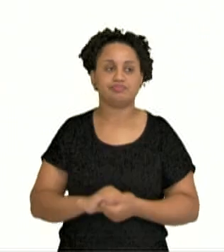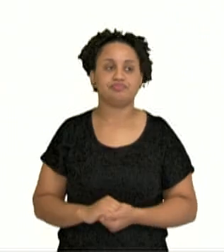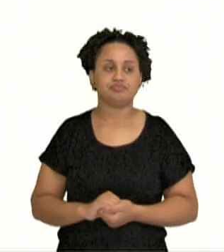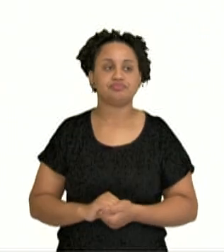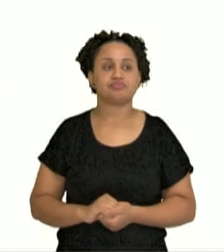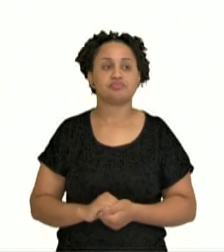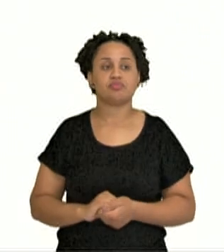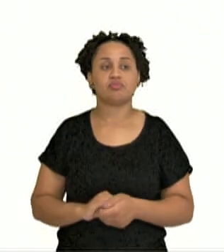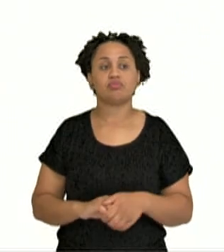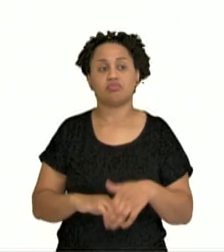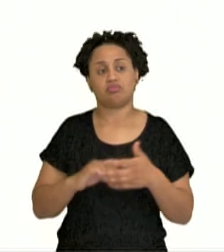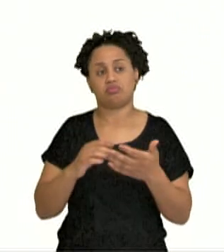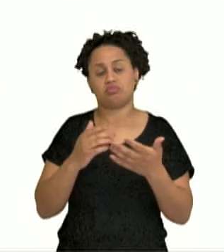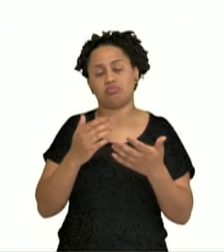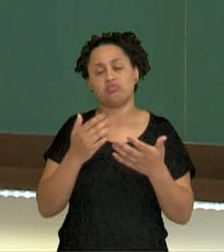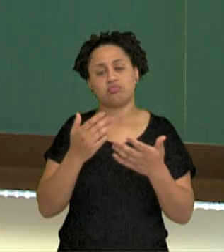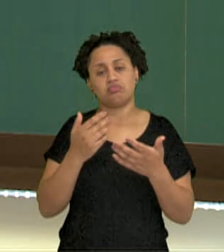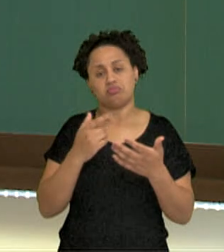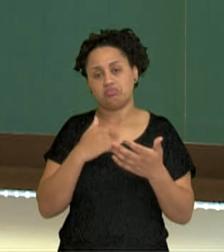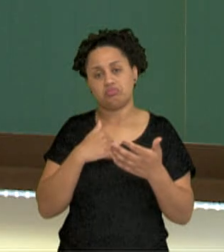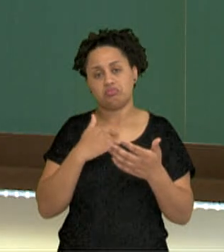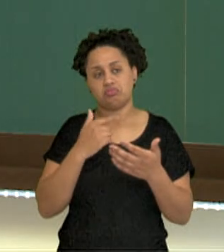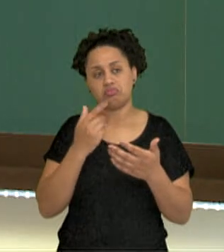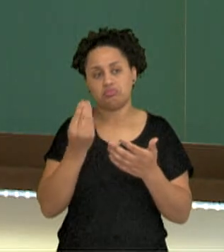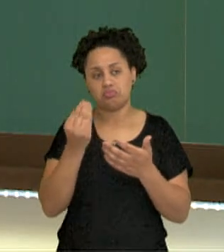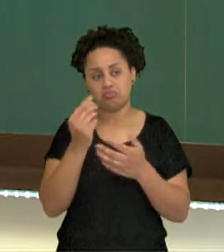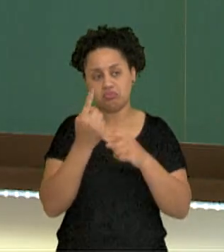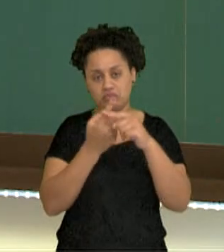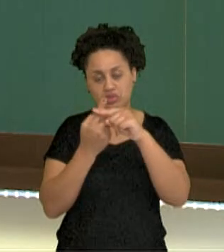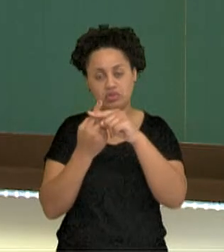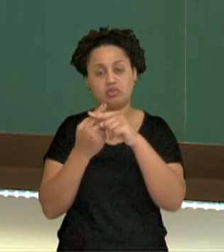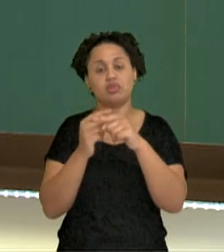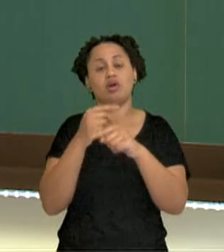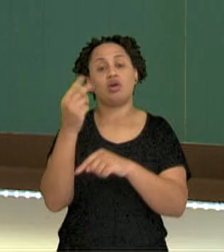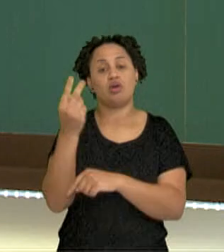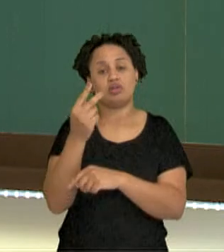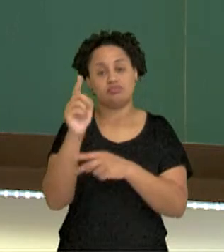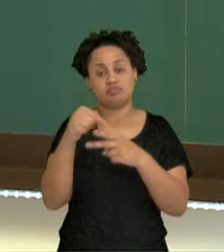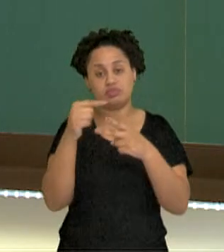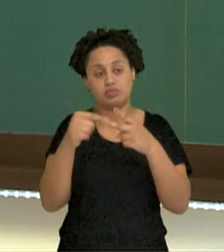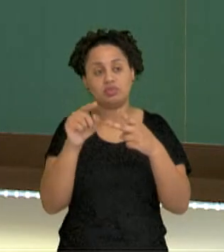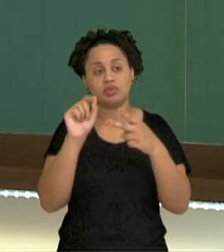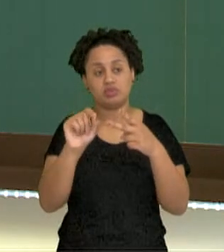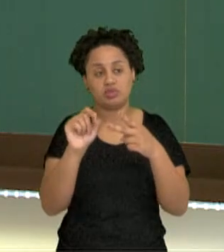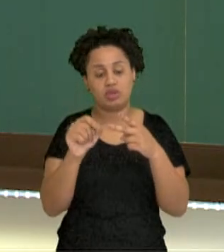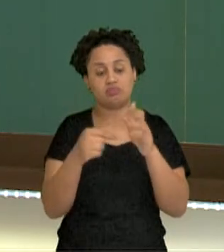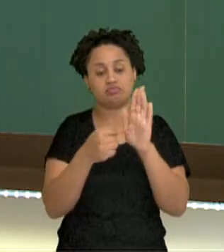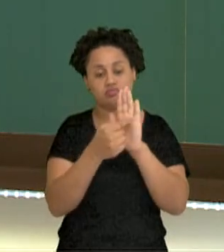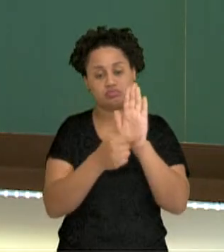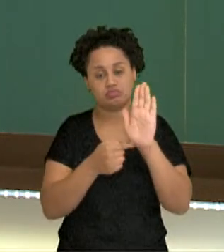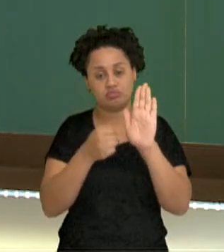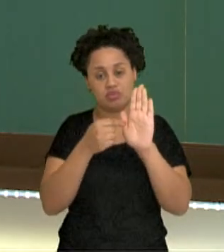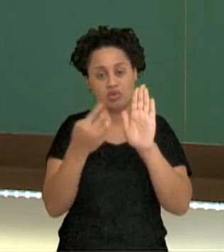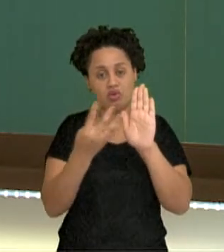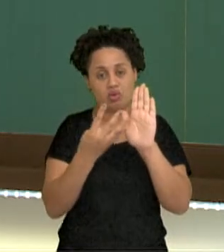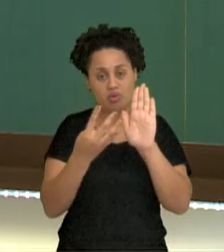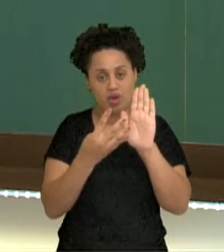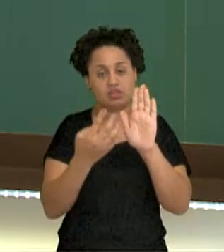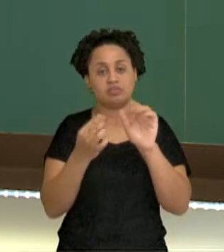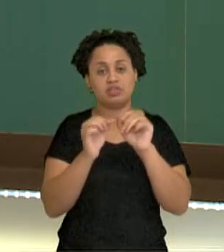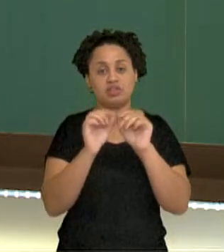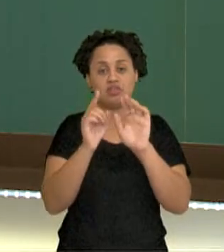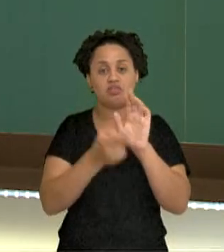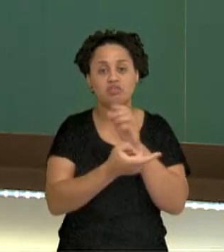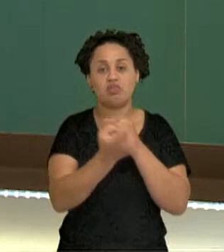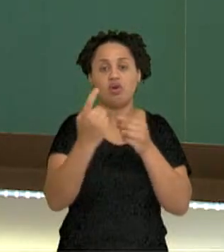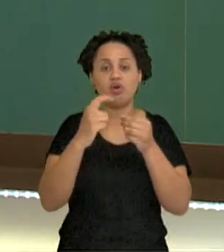Acho que ele é positivo, né? Anotei no meu caderno. Segundo passo, como ele está no quarto quadrante, eu tenho que fazer a redução ao